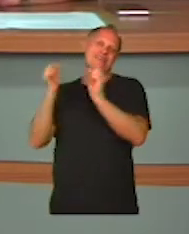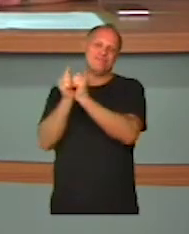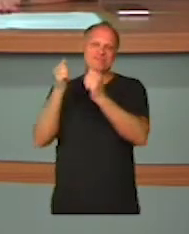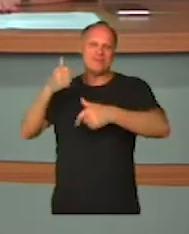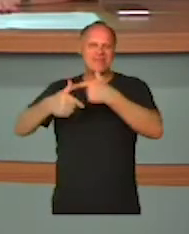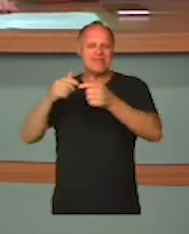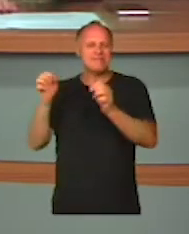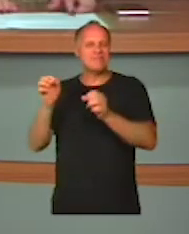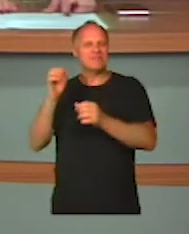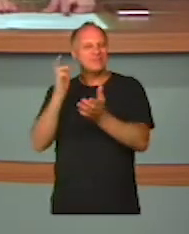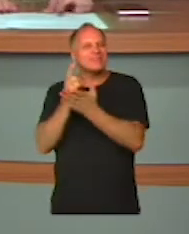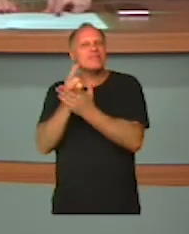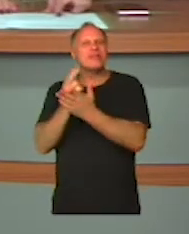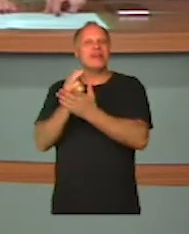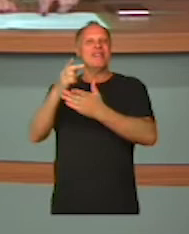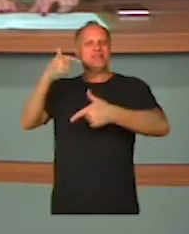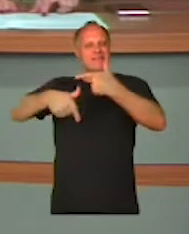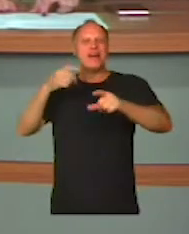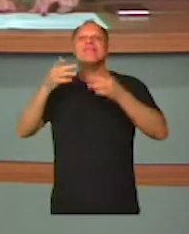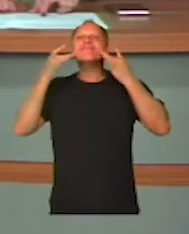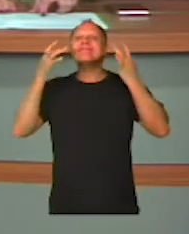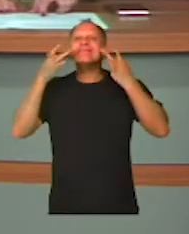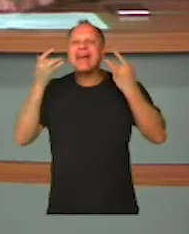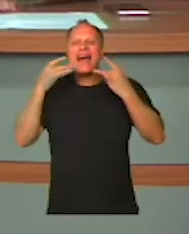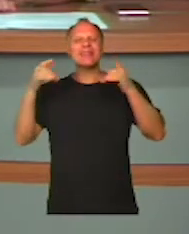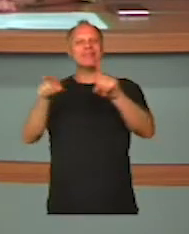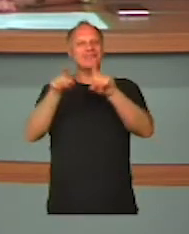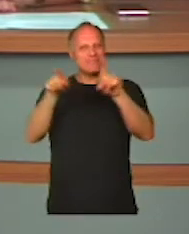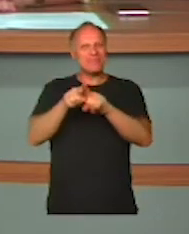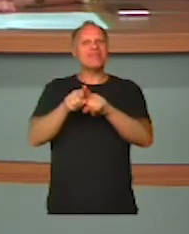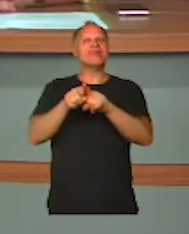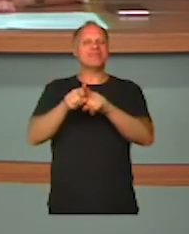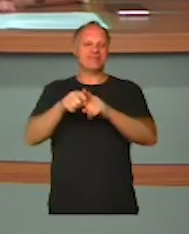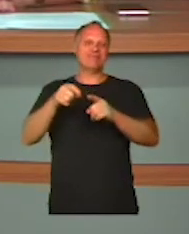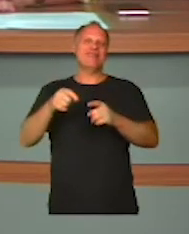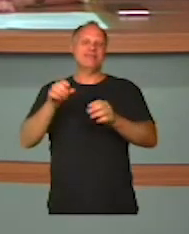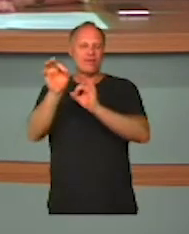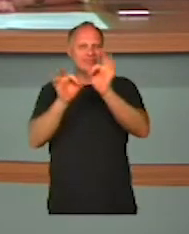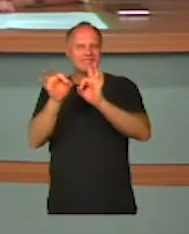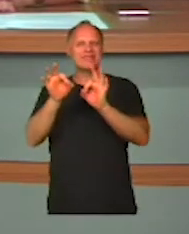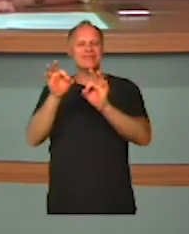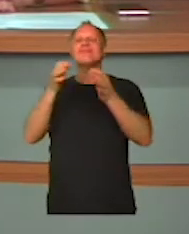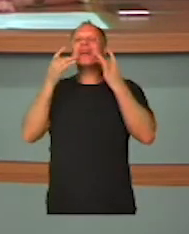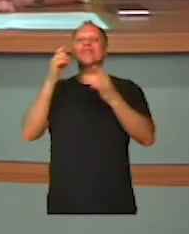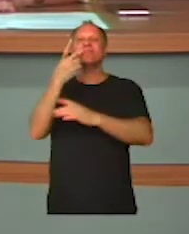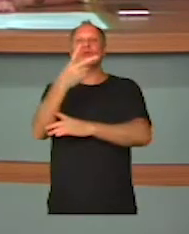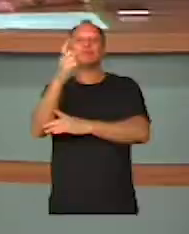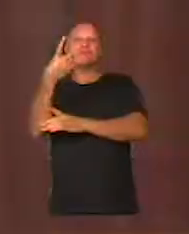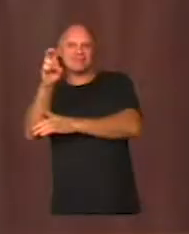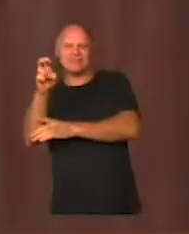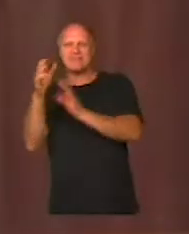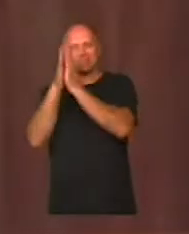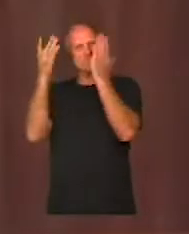de criação, atuante na Companhia de Teatro Entre Textos, né, e nas peças teatrais, então, desde 2015. Parabéns,